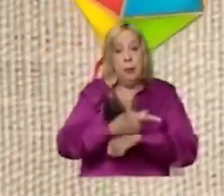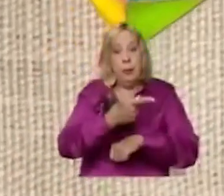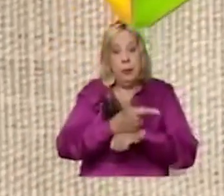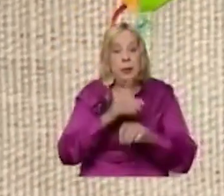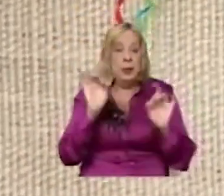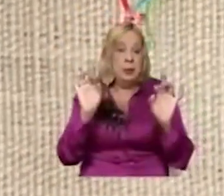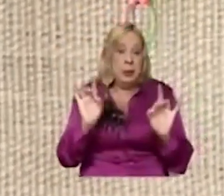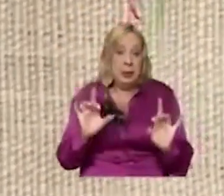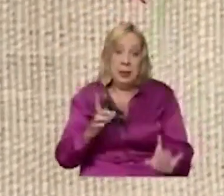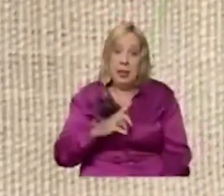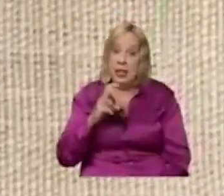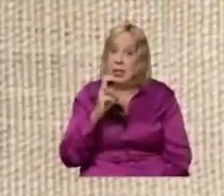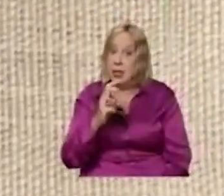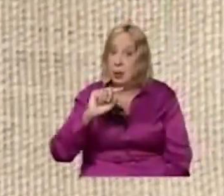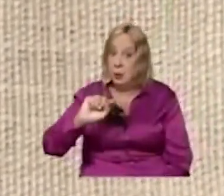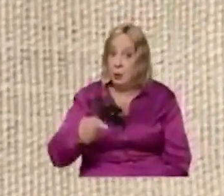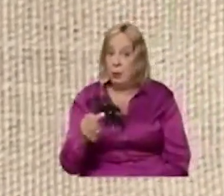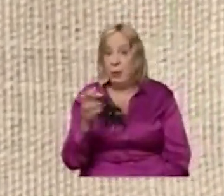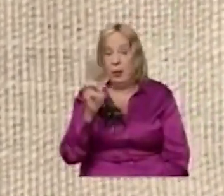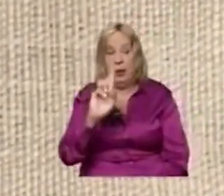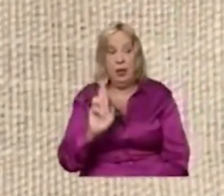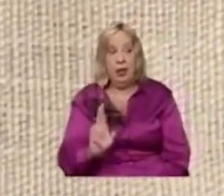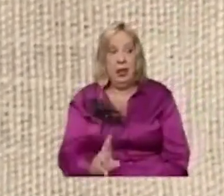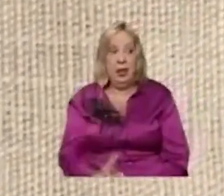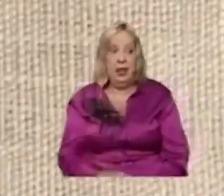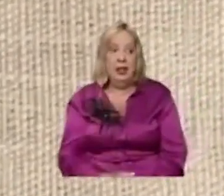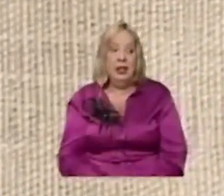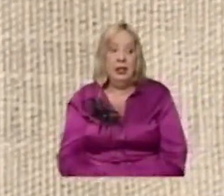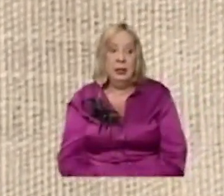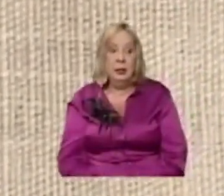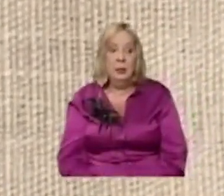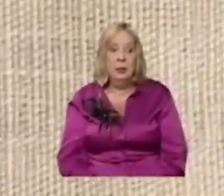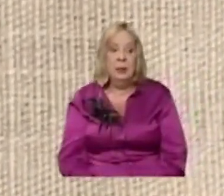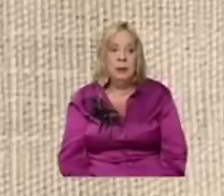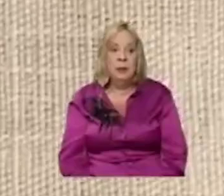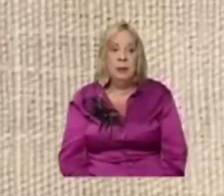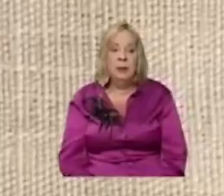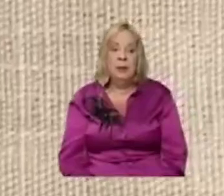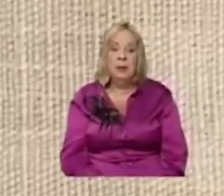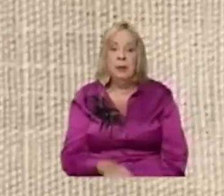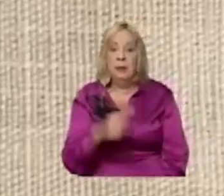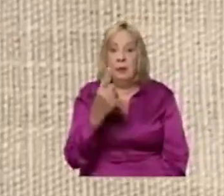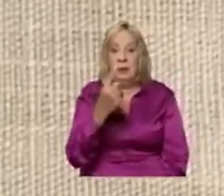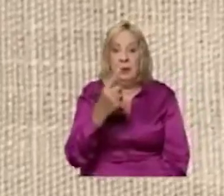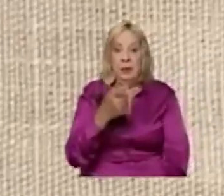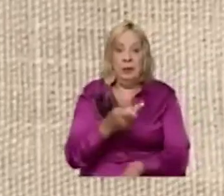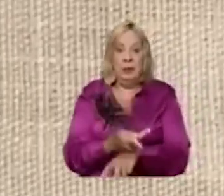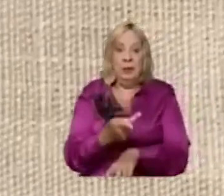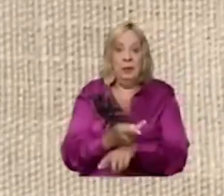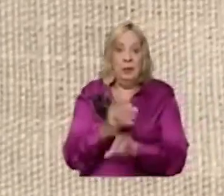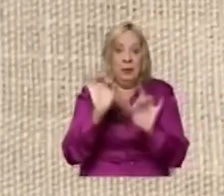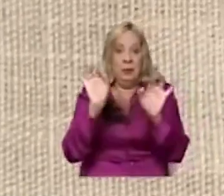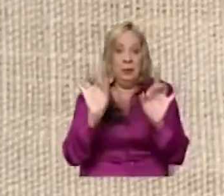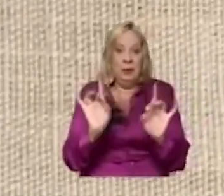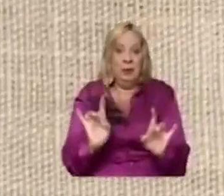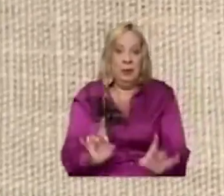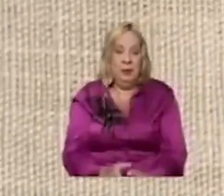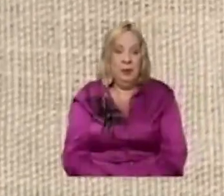tem 5 mil reais. 5 mil reais agora no primeiro prêmio